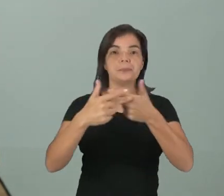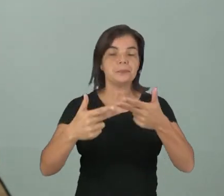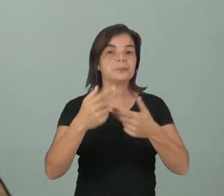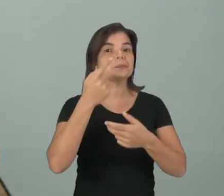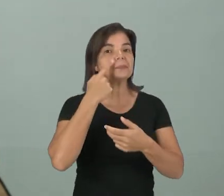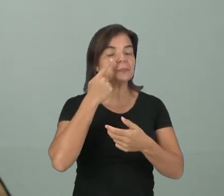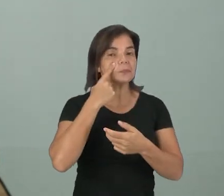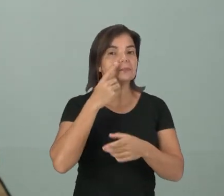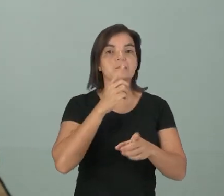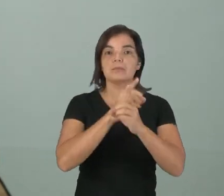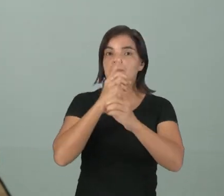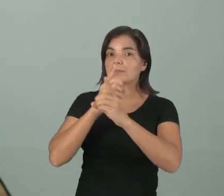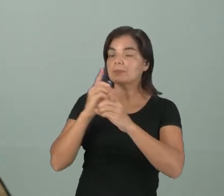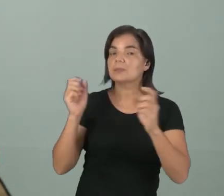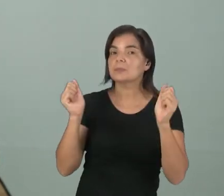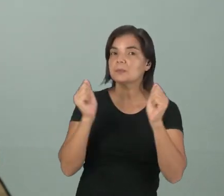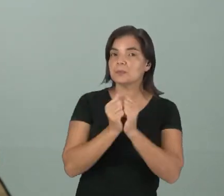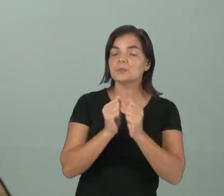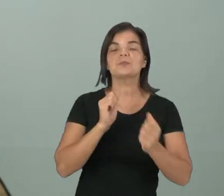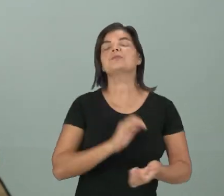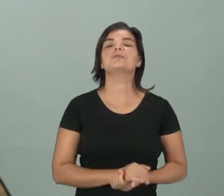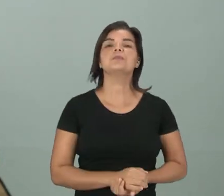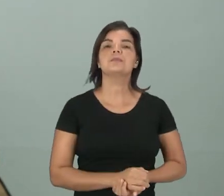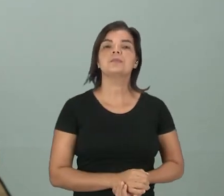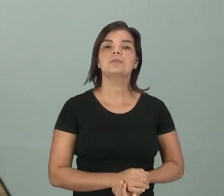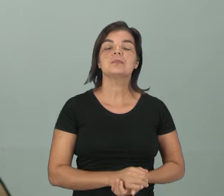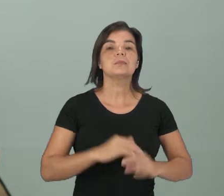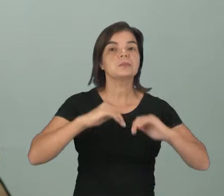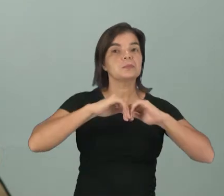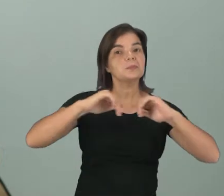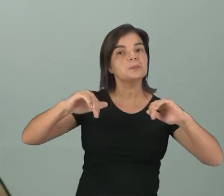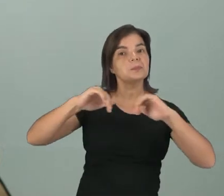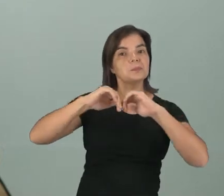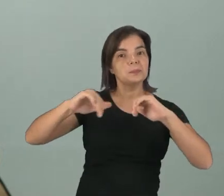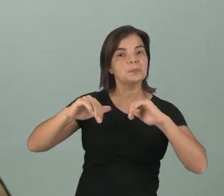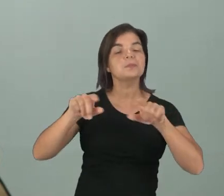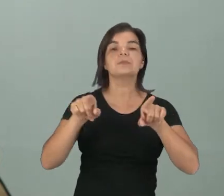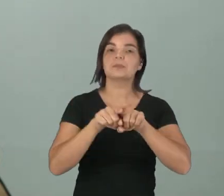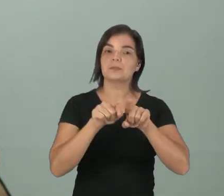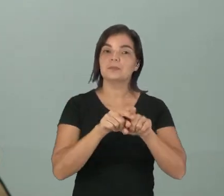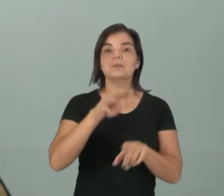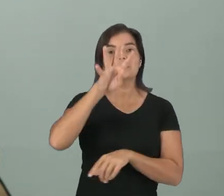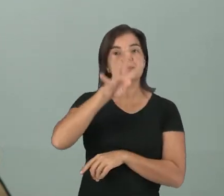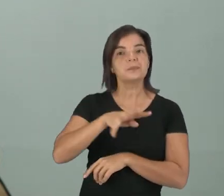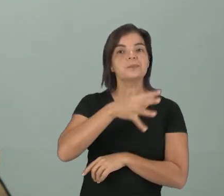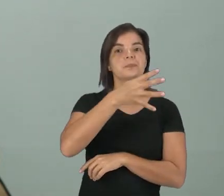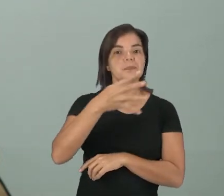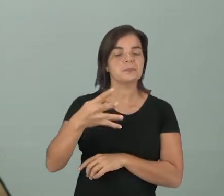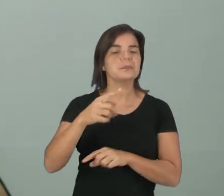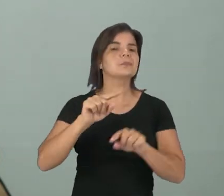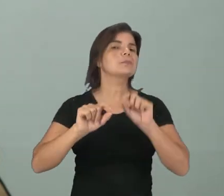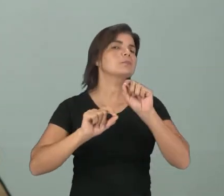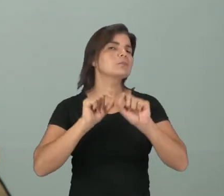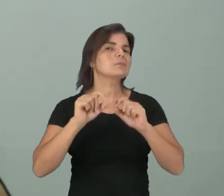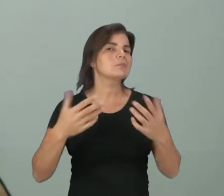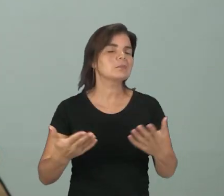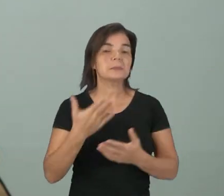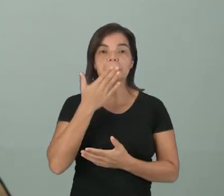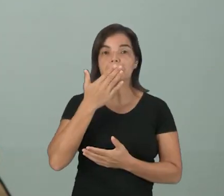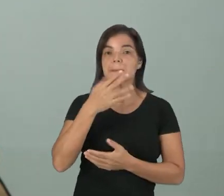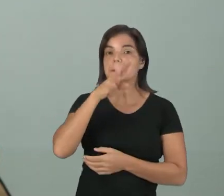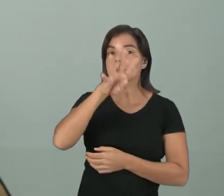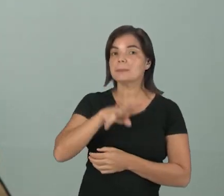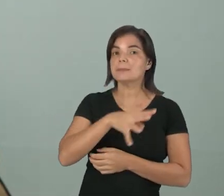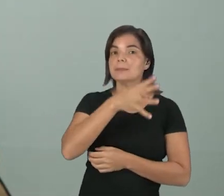que nós vamos já identificá-los juntos. E nós vamos separá-los em tabela. Isso mesmo. Mas o que será que vai ser pedido